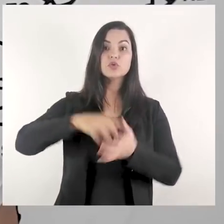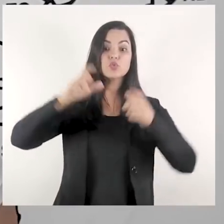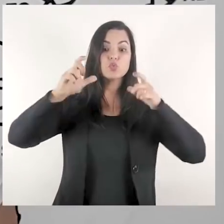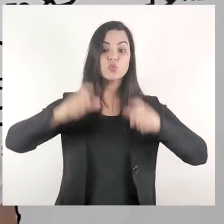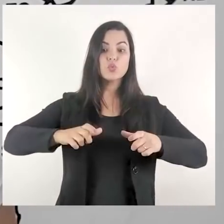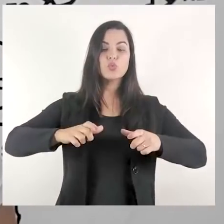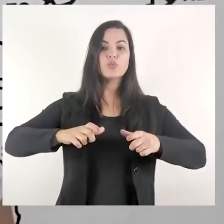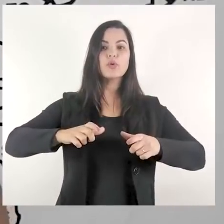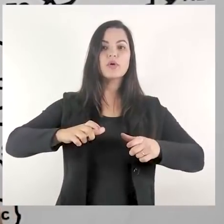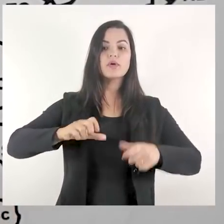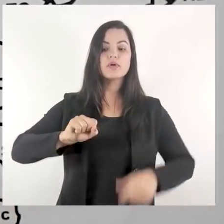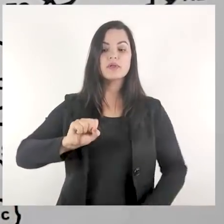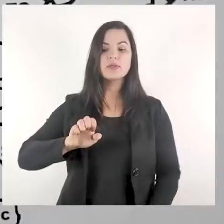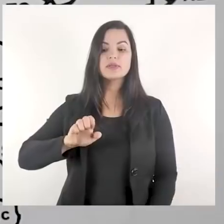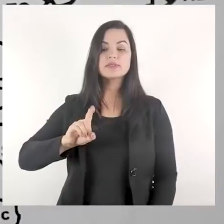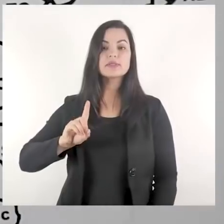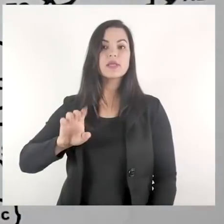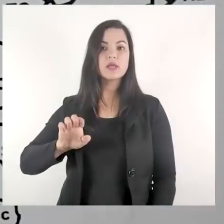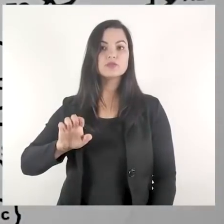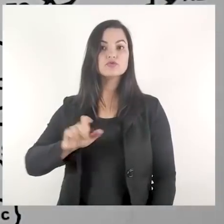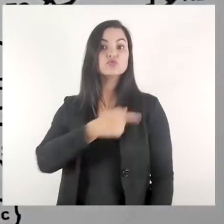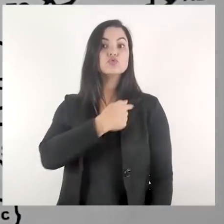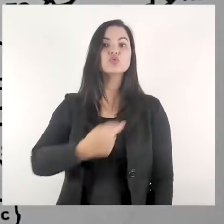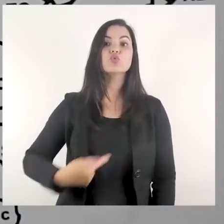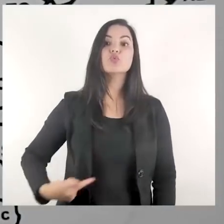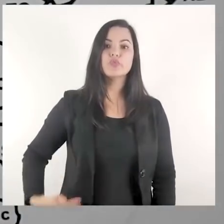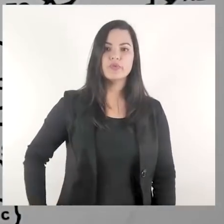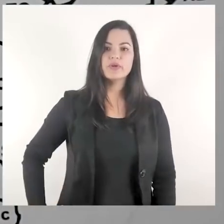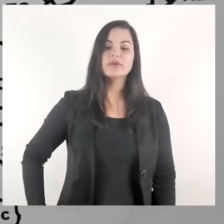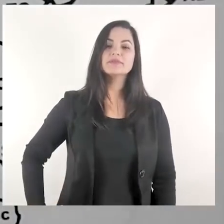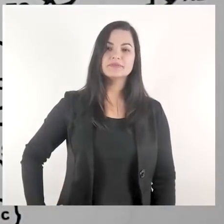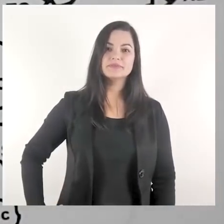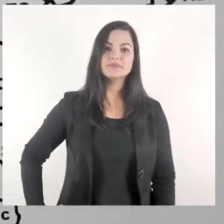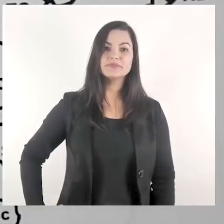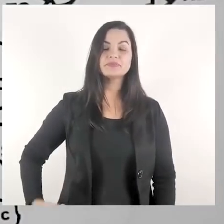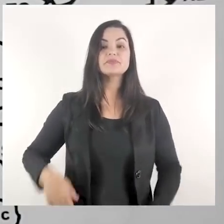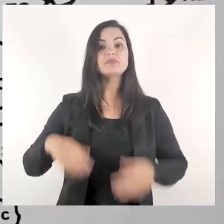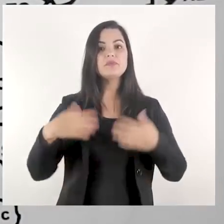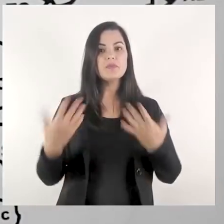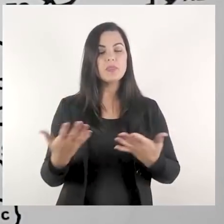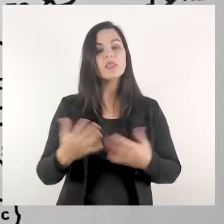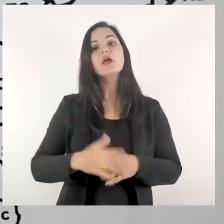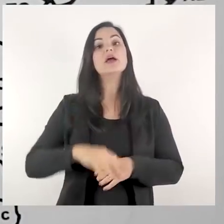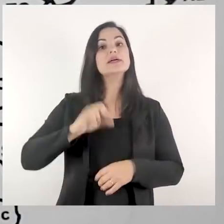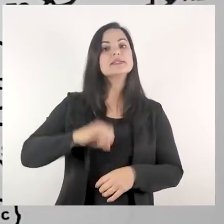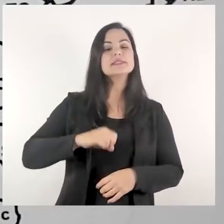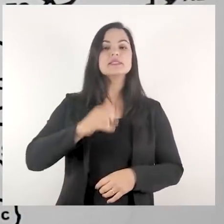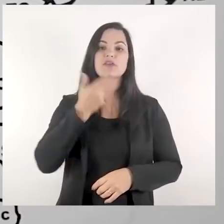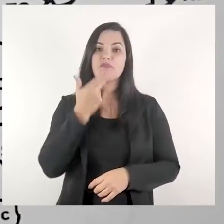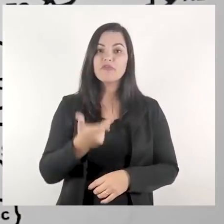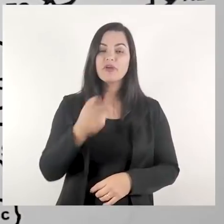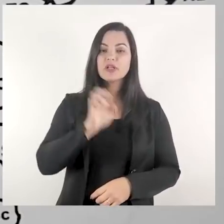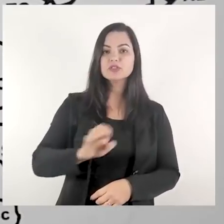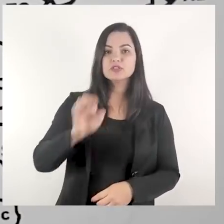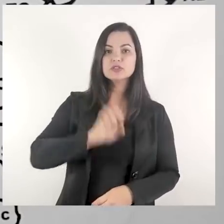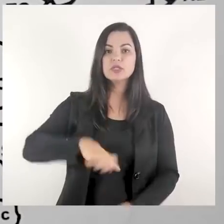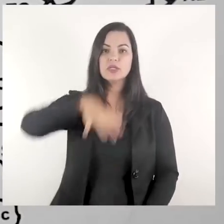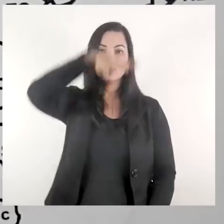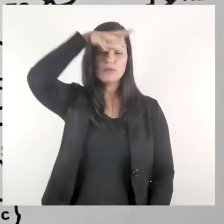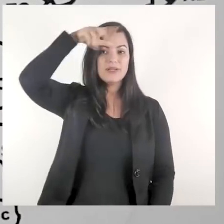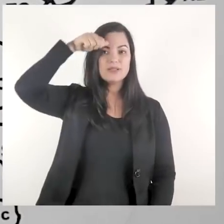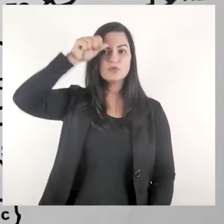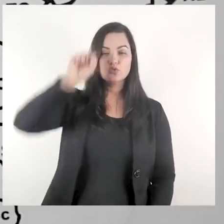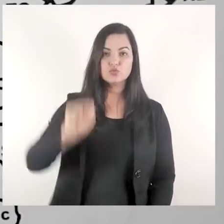daquele estado. Então, quando nós falamos de Mato Grosso do Sul, a capital de Mato Grosso do